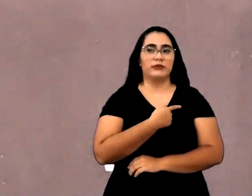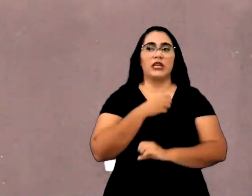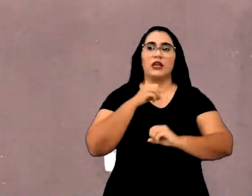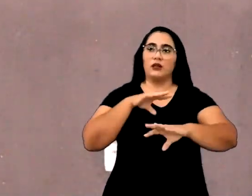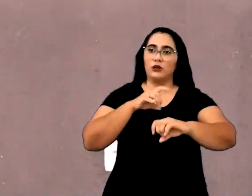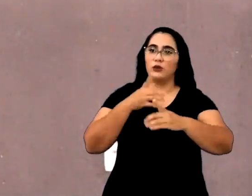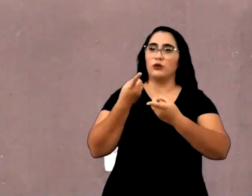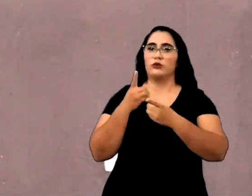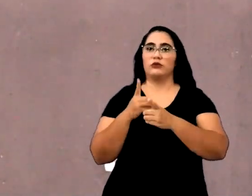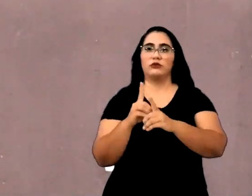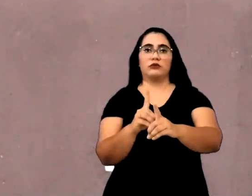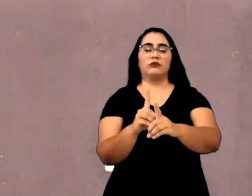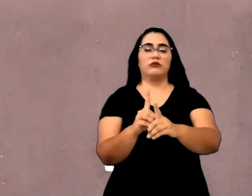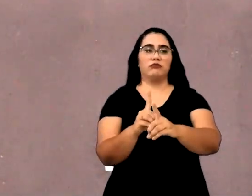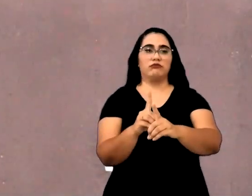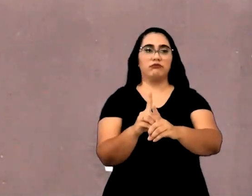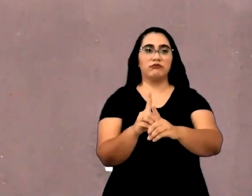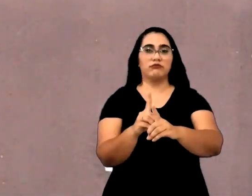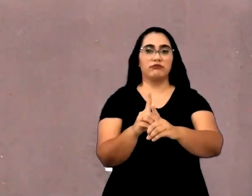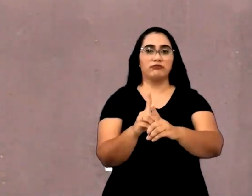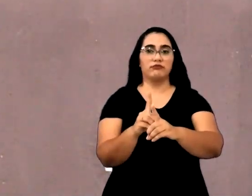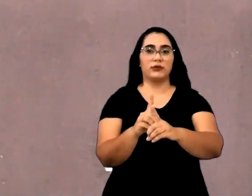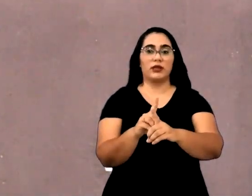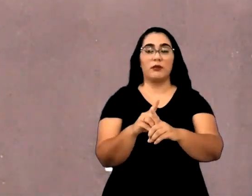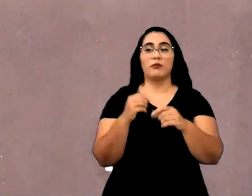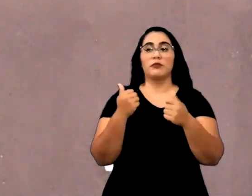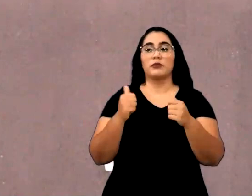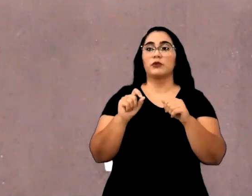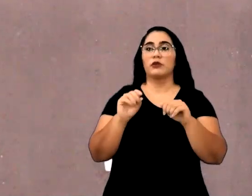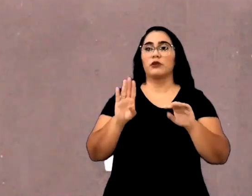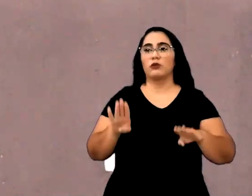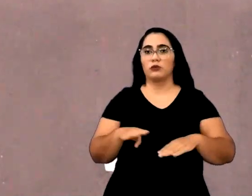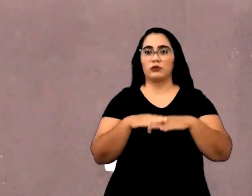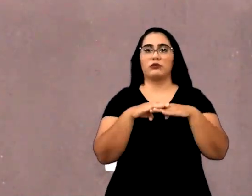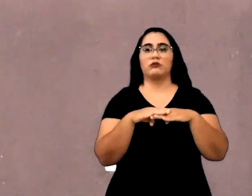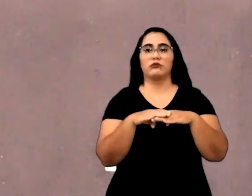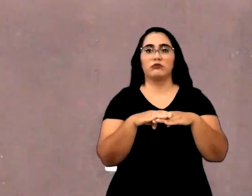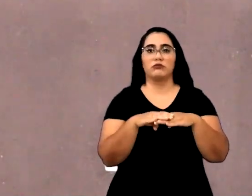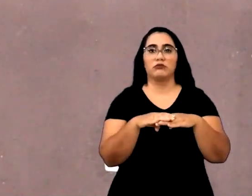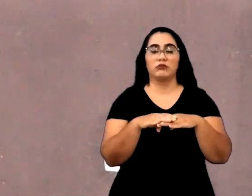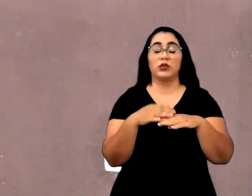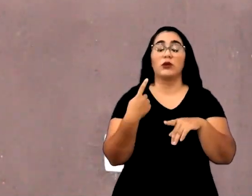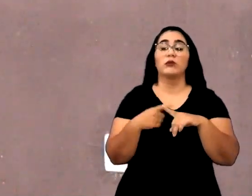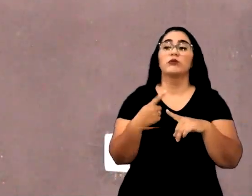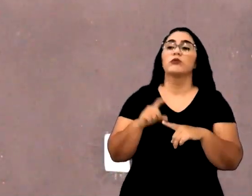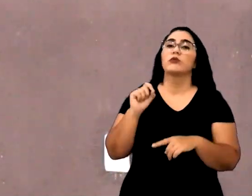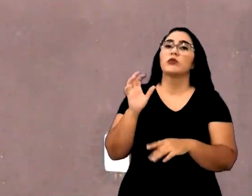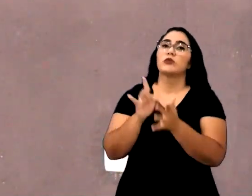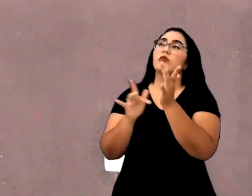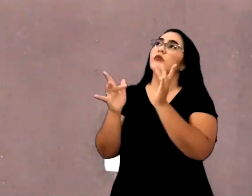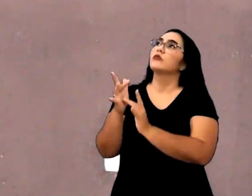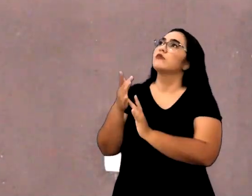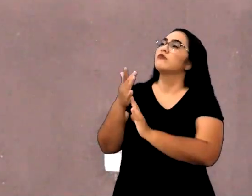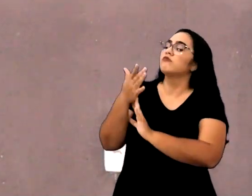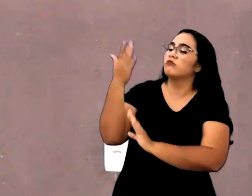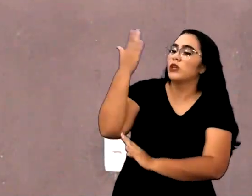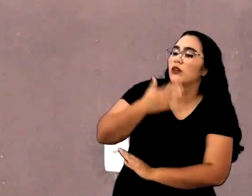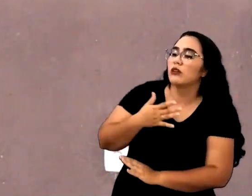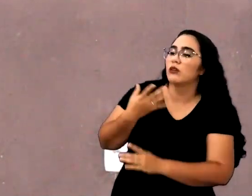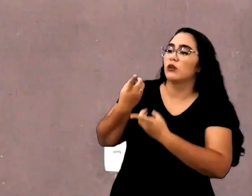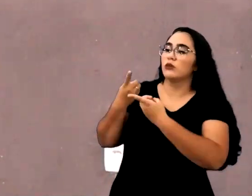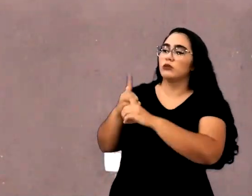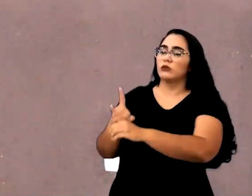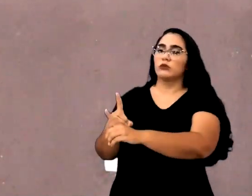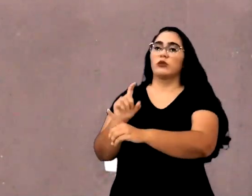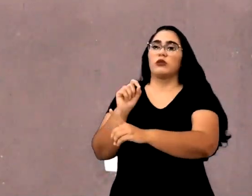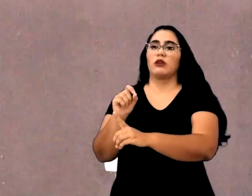ensinou aos seus discípulos a humildade. Porque naquele momento em que Jesus chega diante dos discípulos